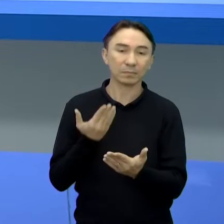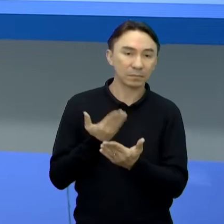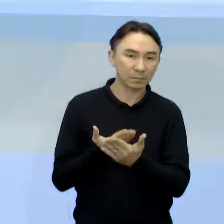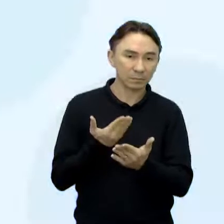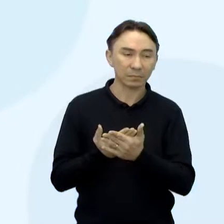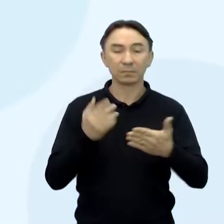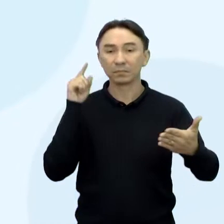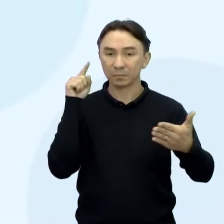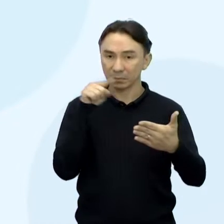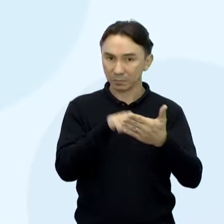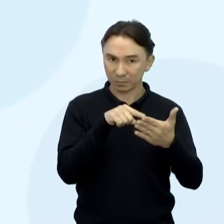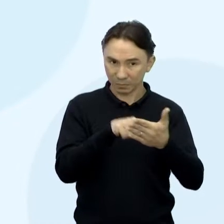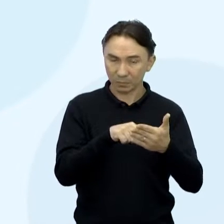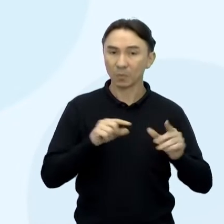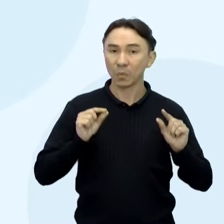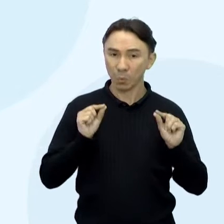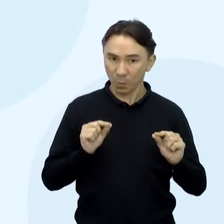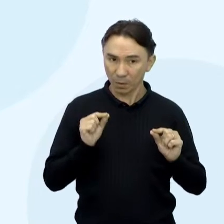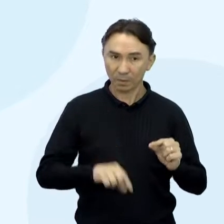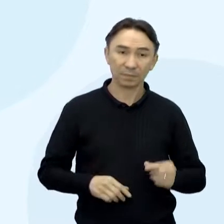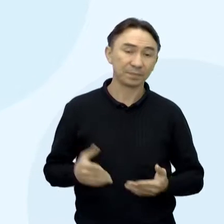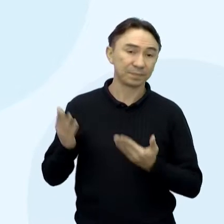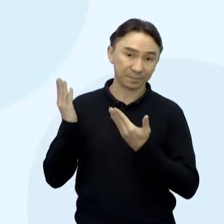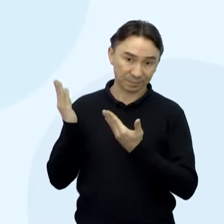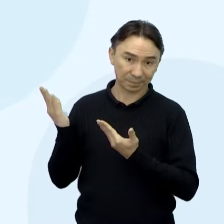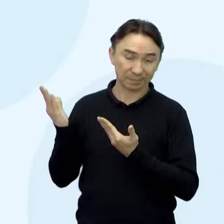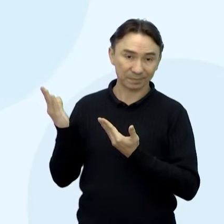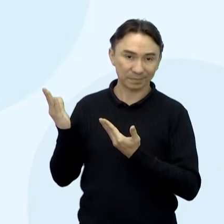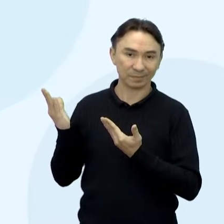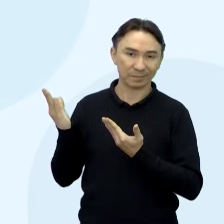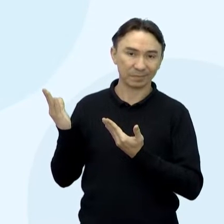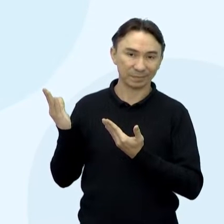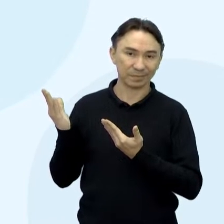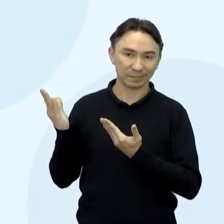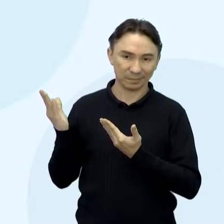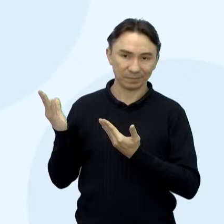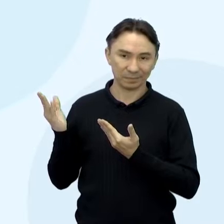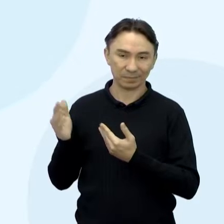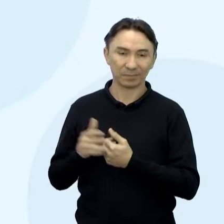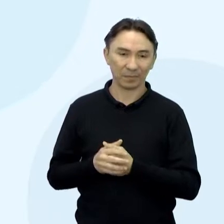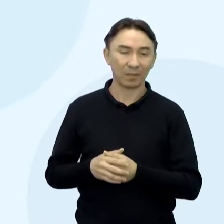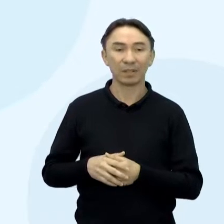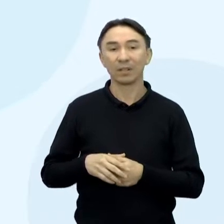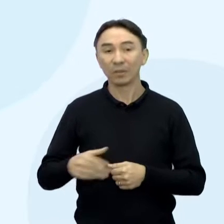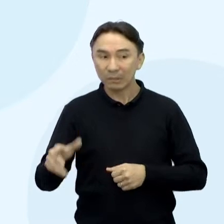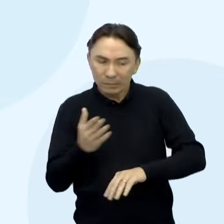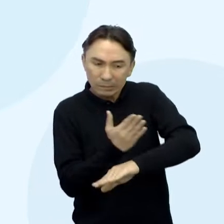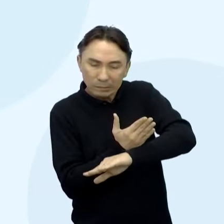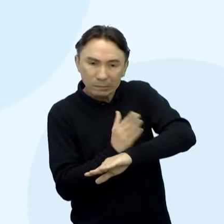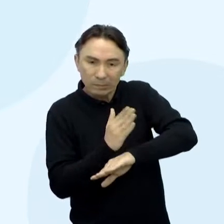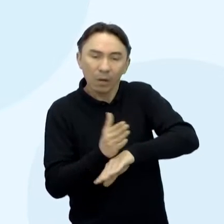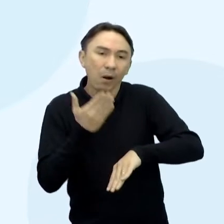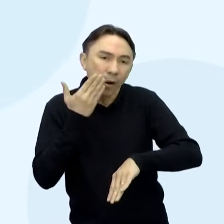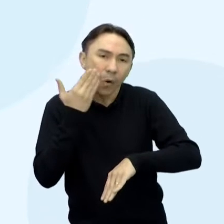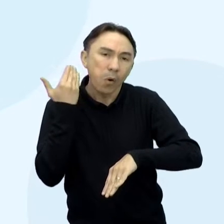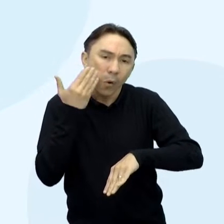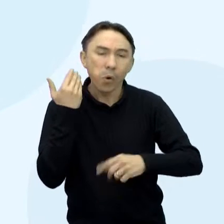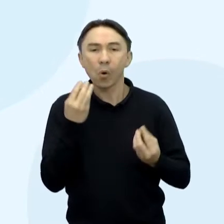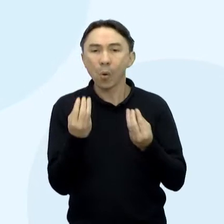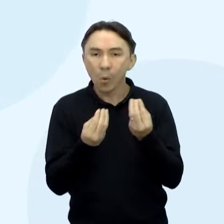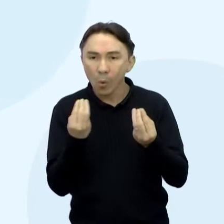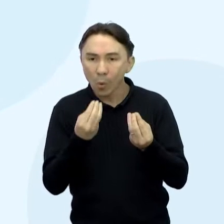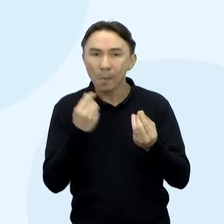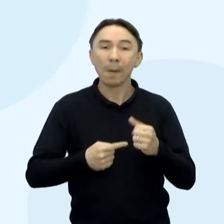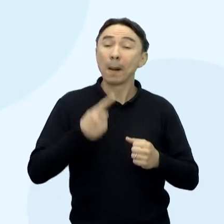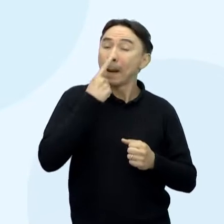aprender a identificar o que podemos fazer para gerar menos lixo, né? Será que nós podemos nos habituar